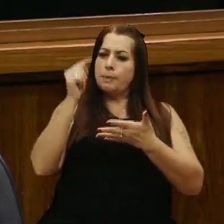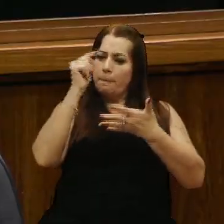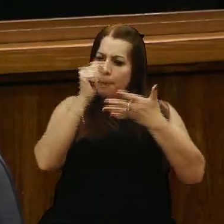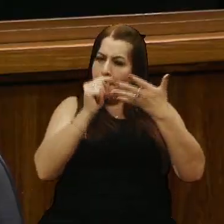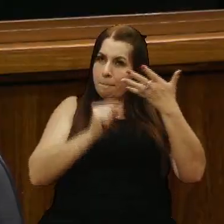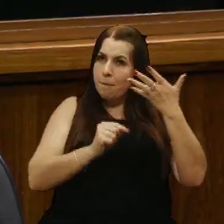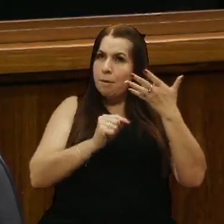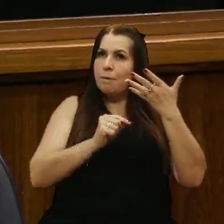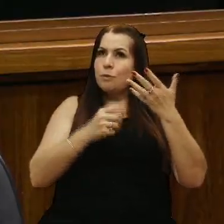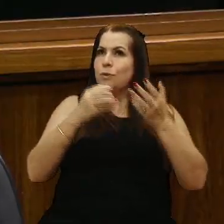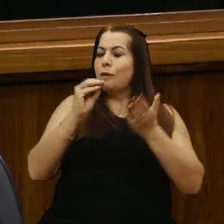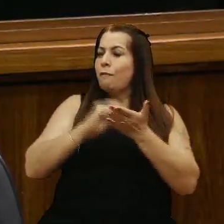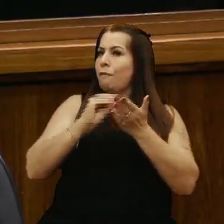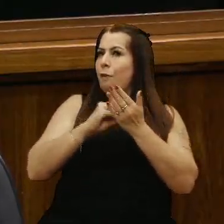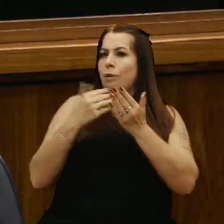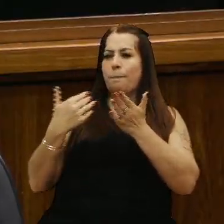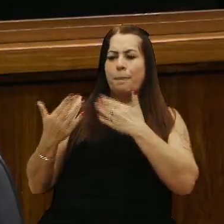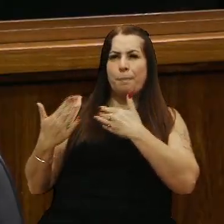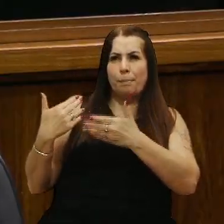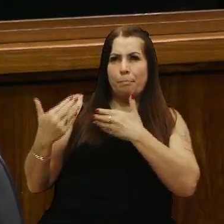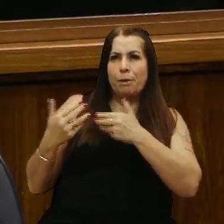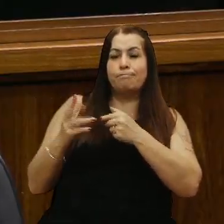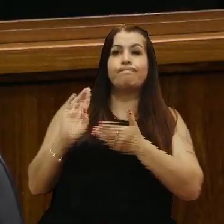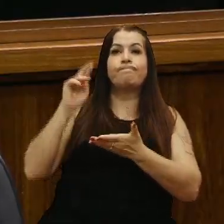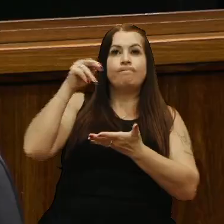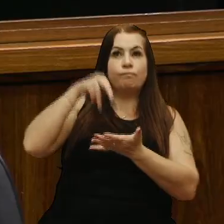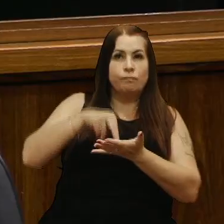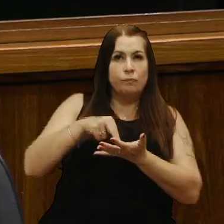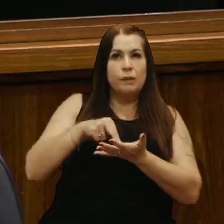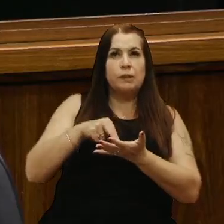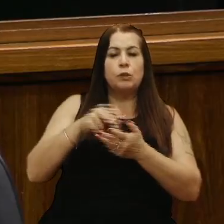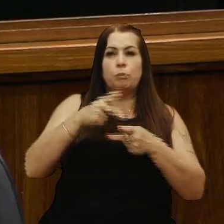colocações, com esta falta de diálogo com a realidade da